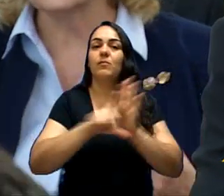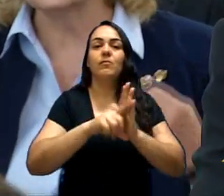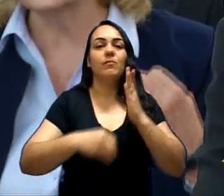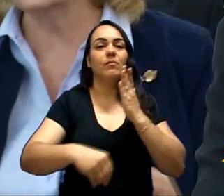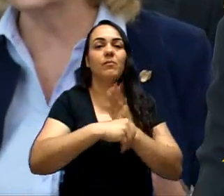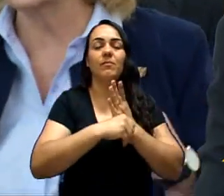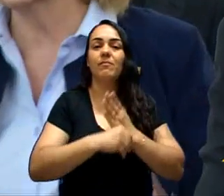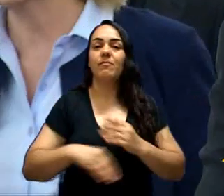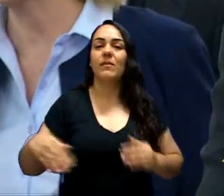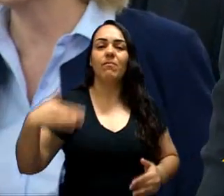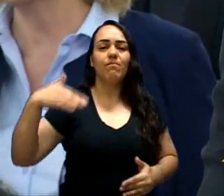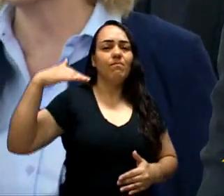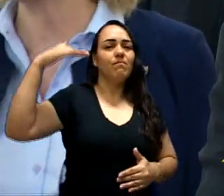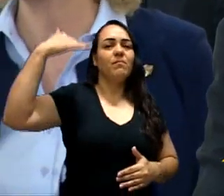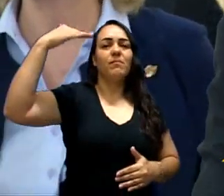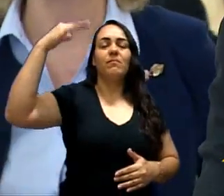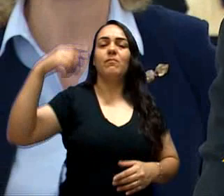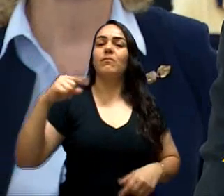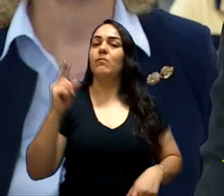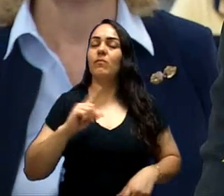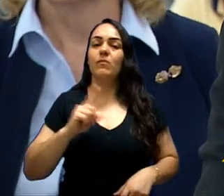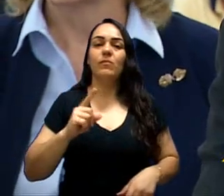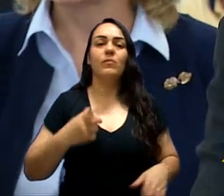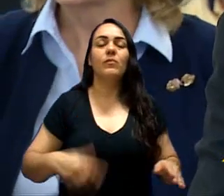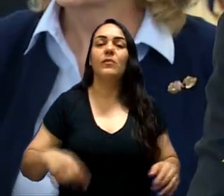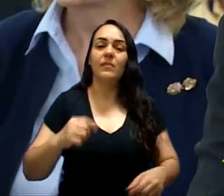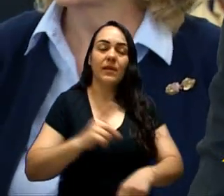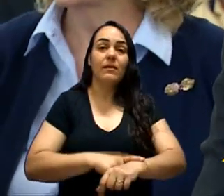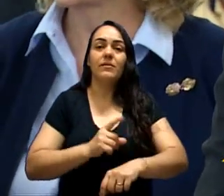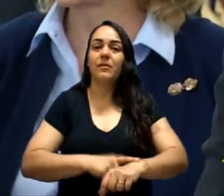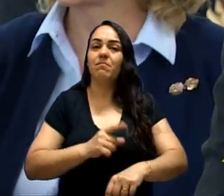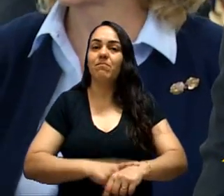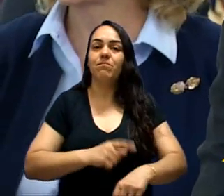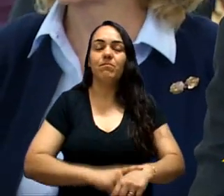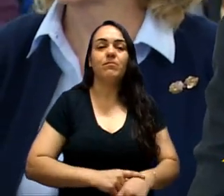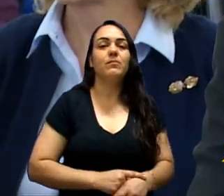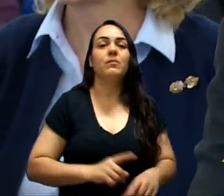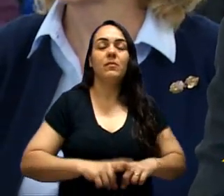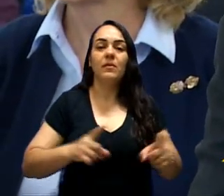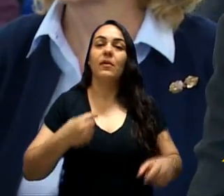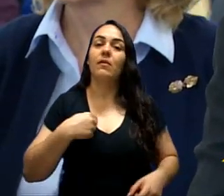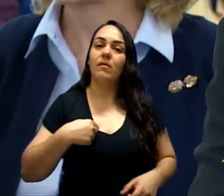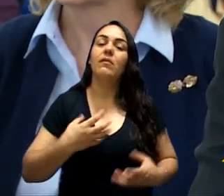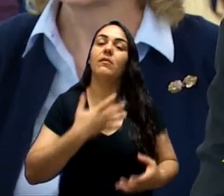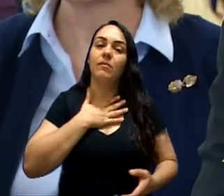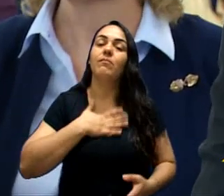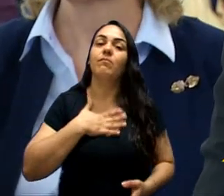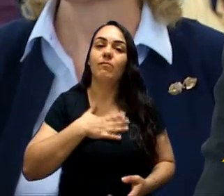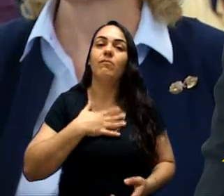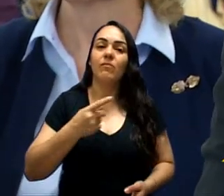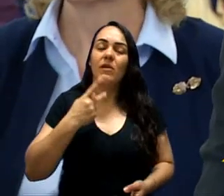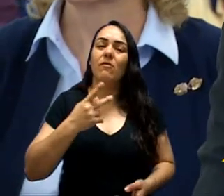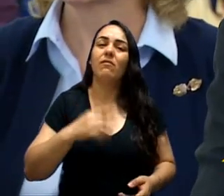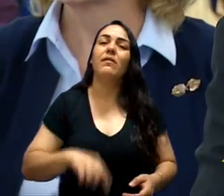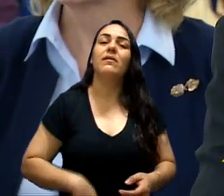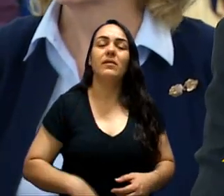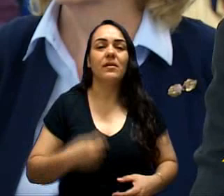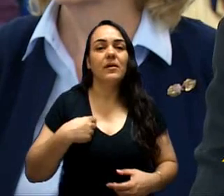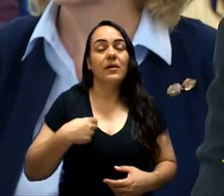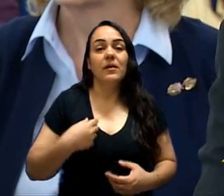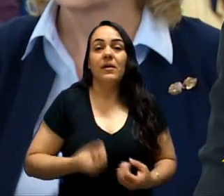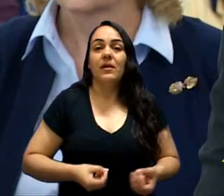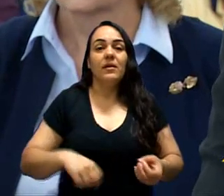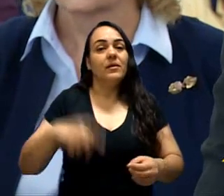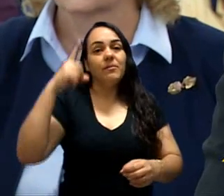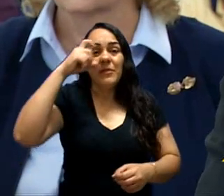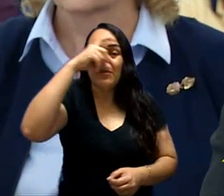não vai dar para abrir nem CPL, não vai dar tempo. Não vai dar tempo. Eu só queria passar minha indignação com relação a isso, porque é